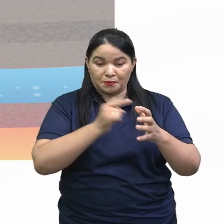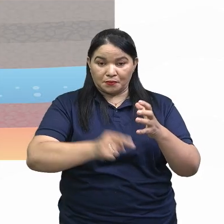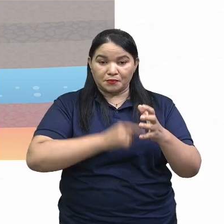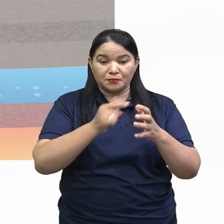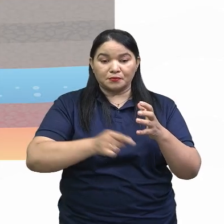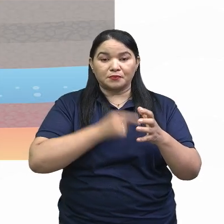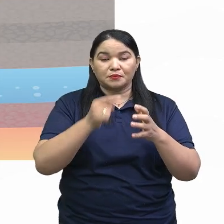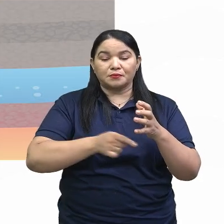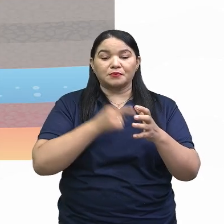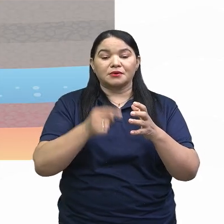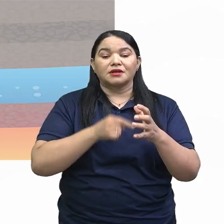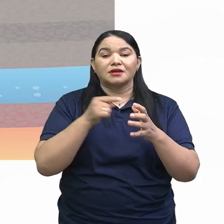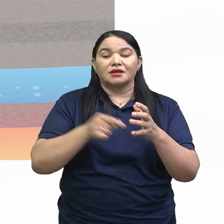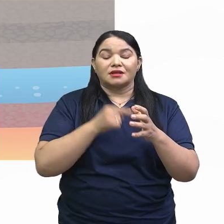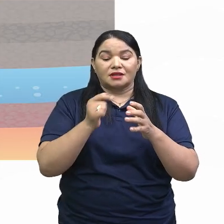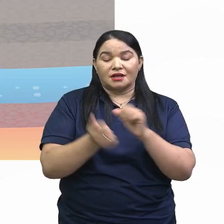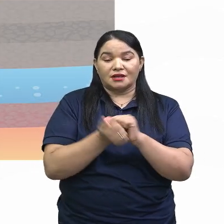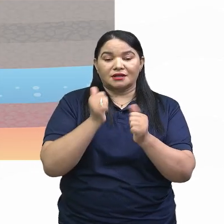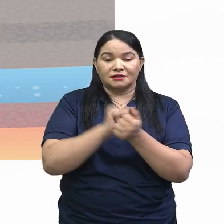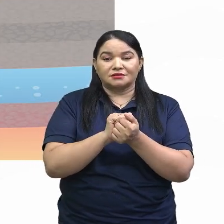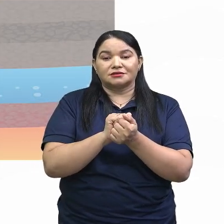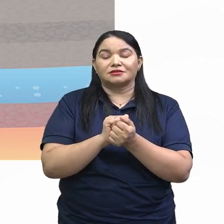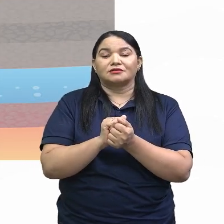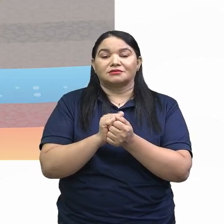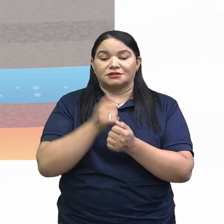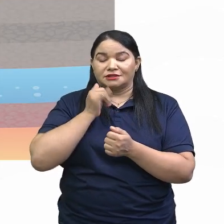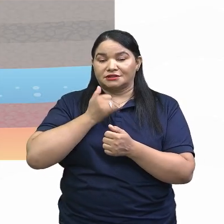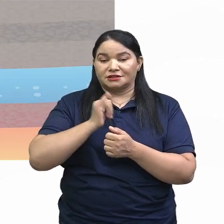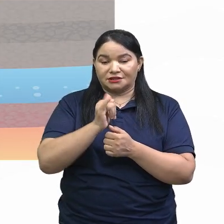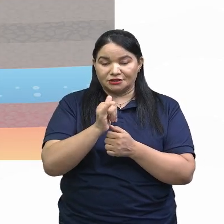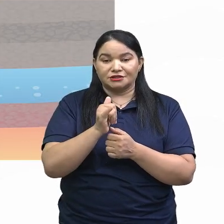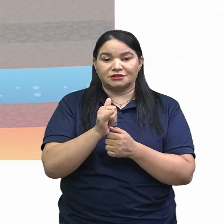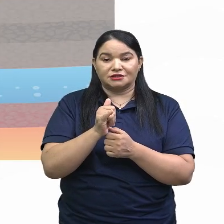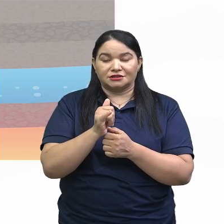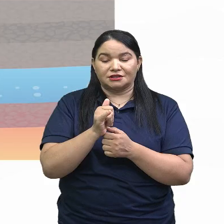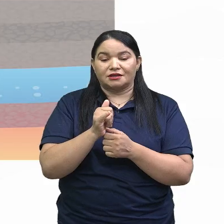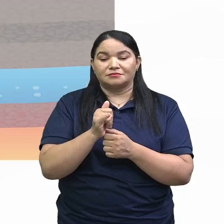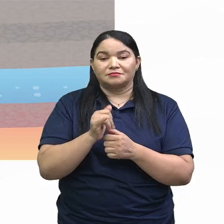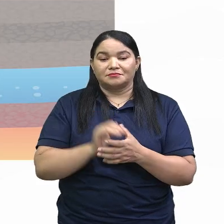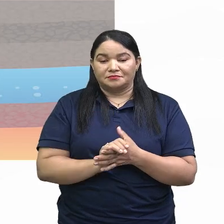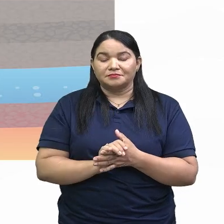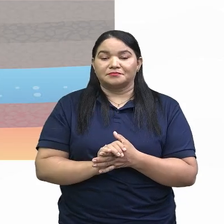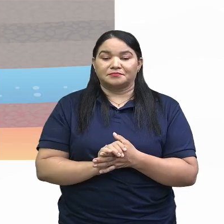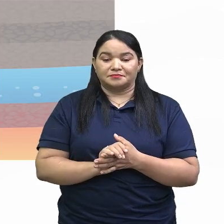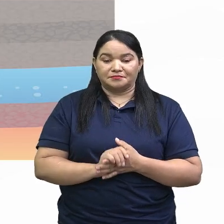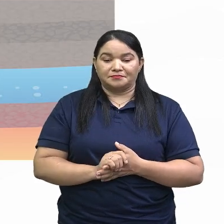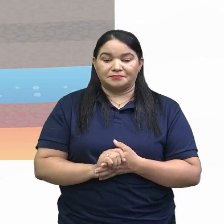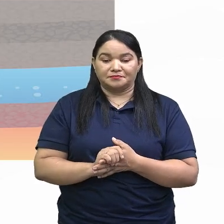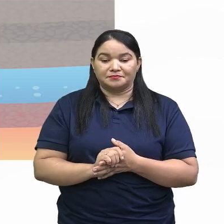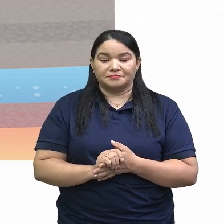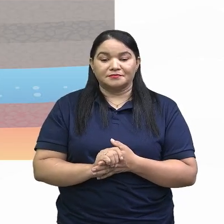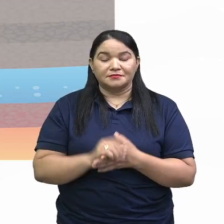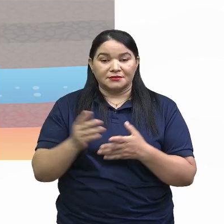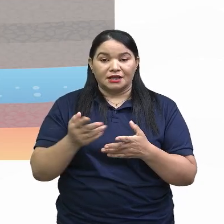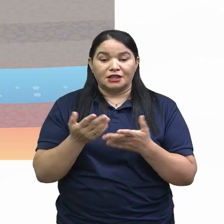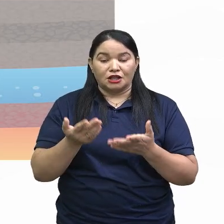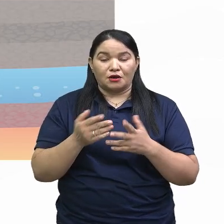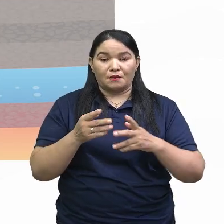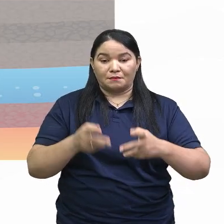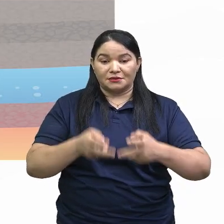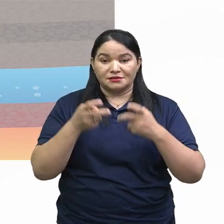gira a turbina, ocorre essa transformação de energia cinética em energia elétrica, né? Então a gente observa